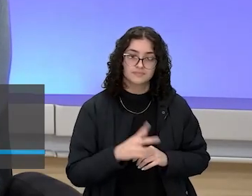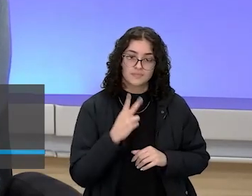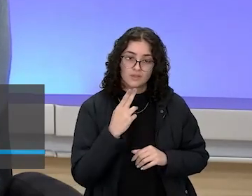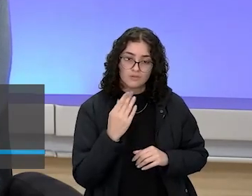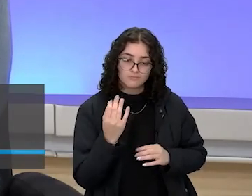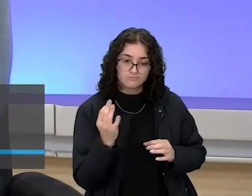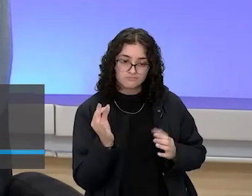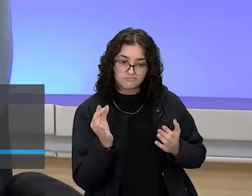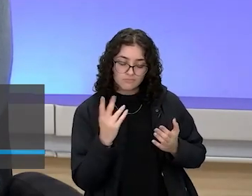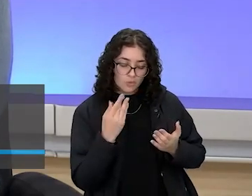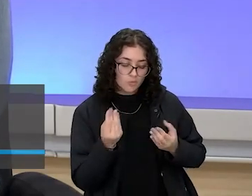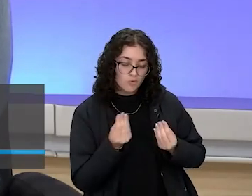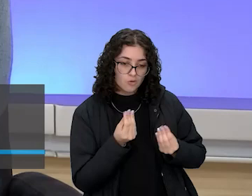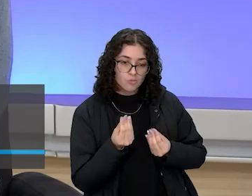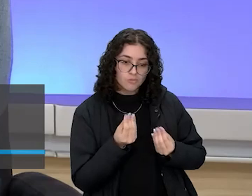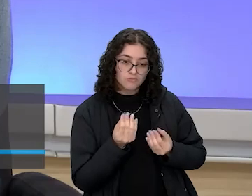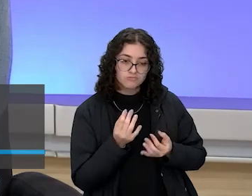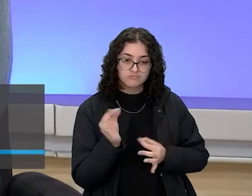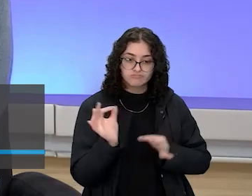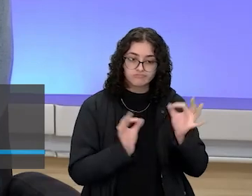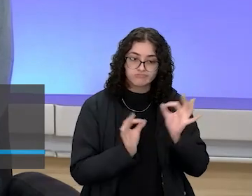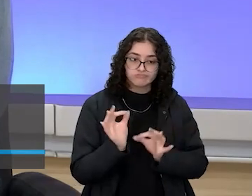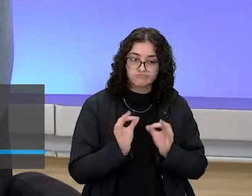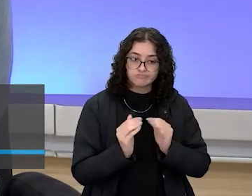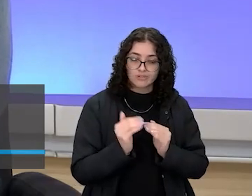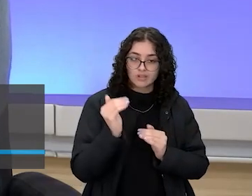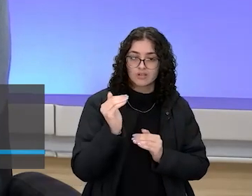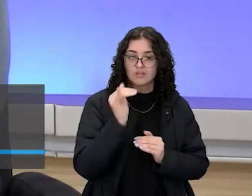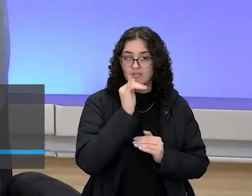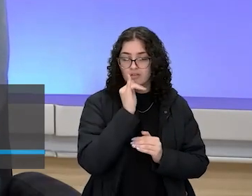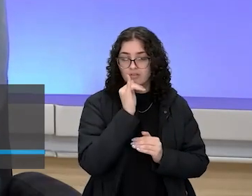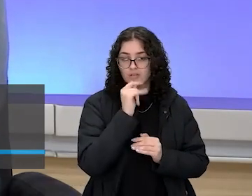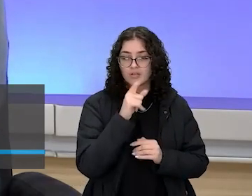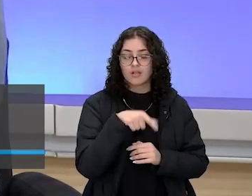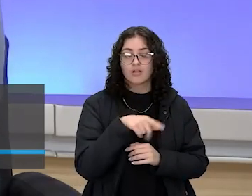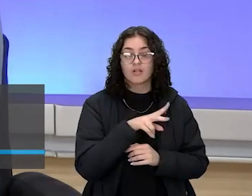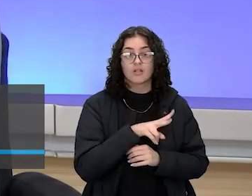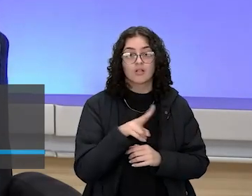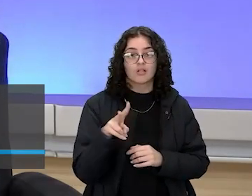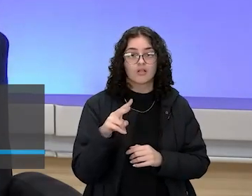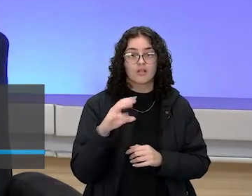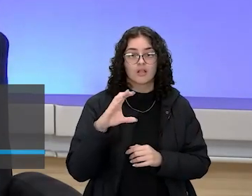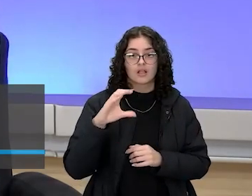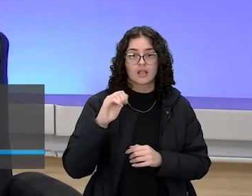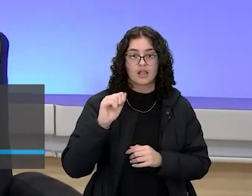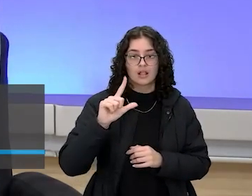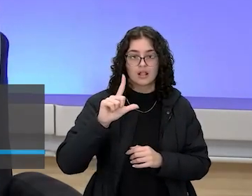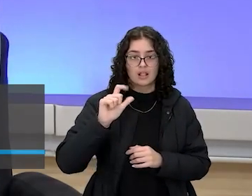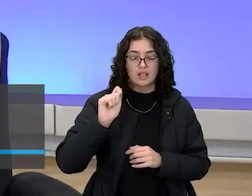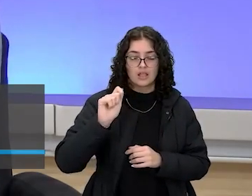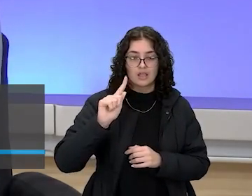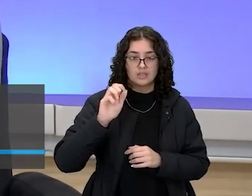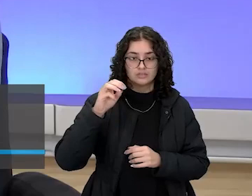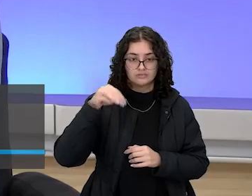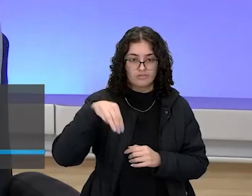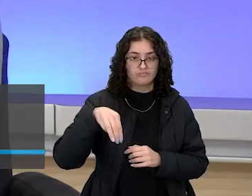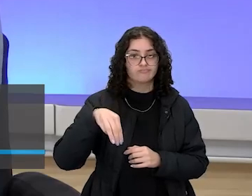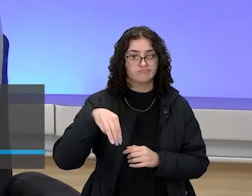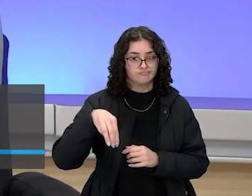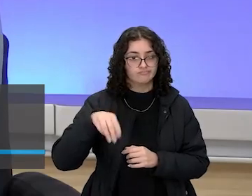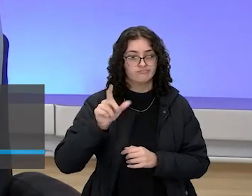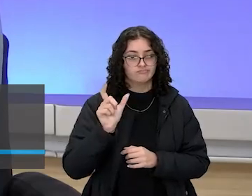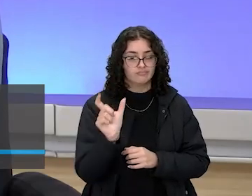correção para aumentar o pH. E a gente geralmente faz o processo chamado de calagem do solo, tá?